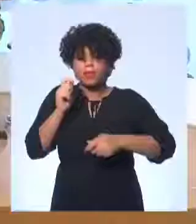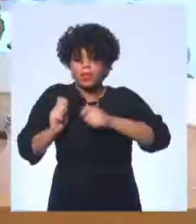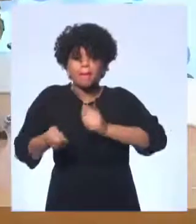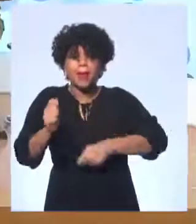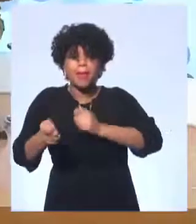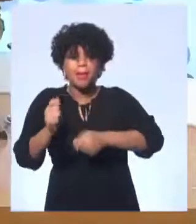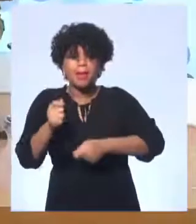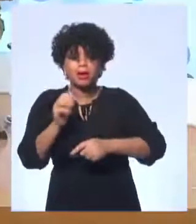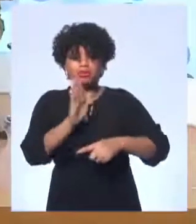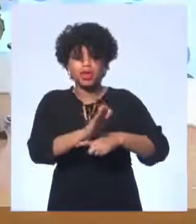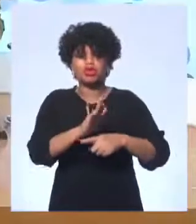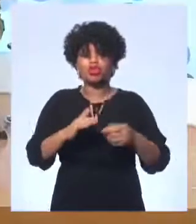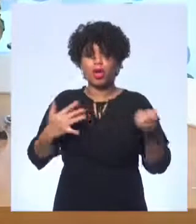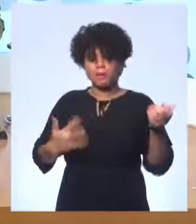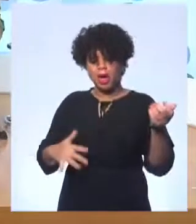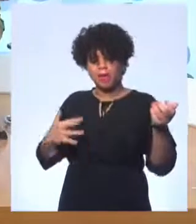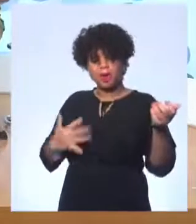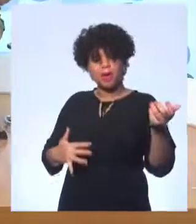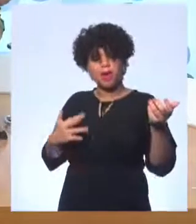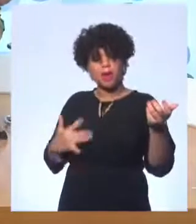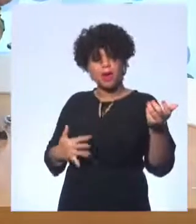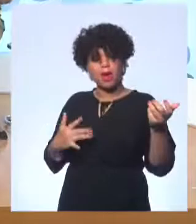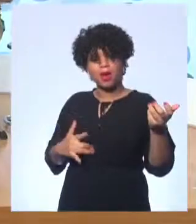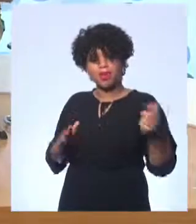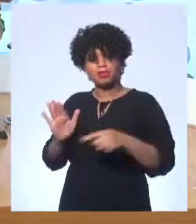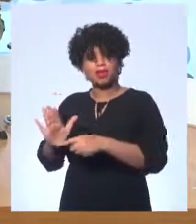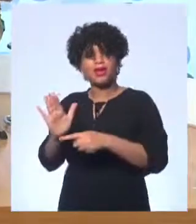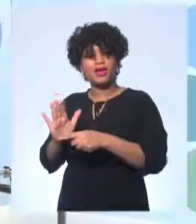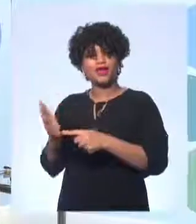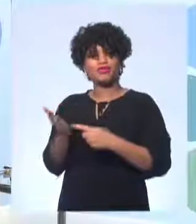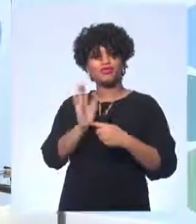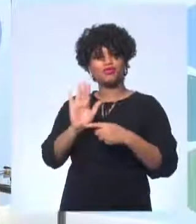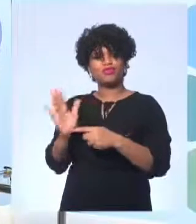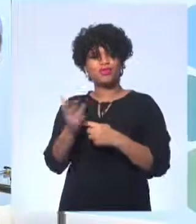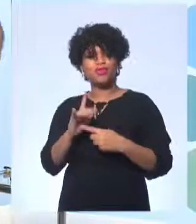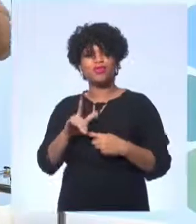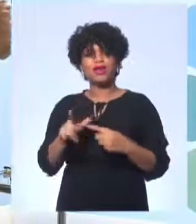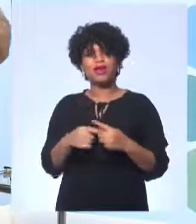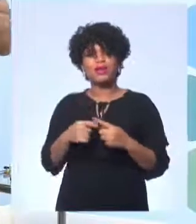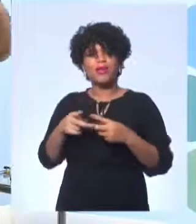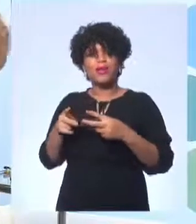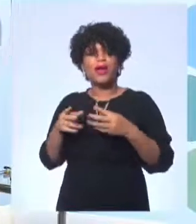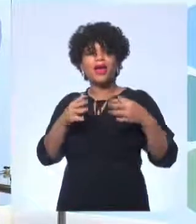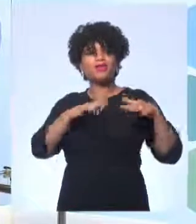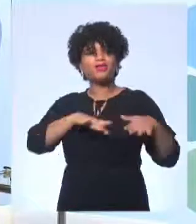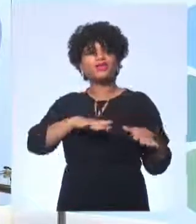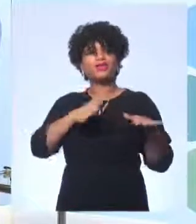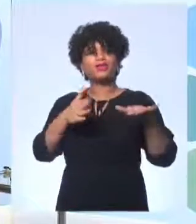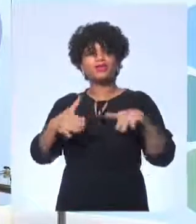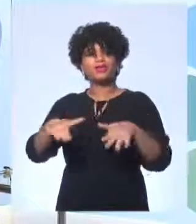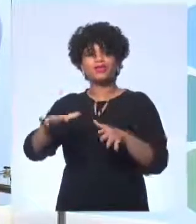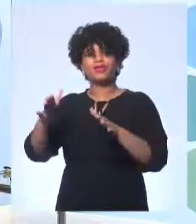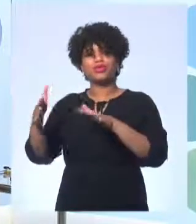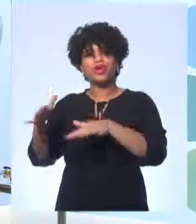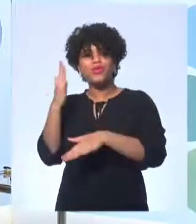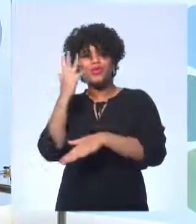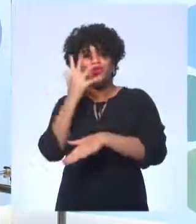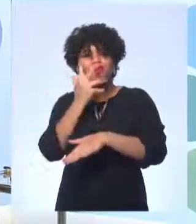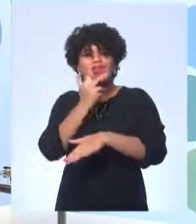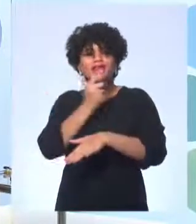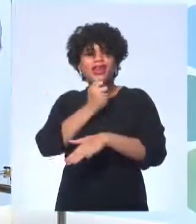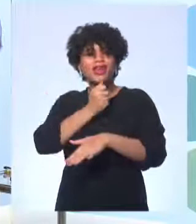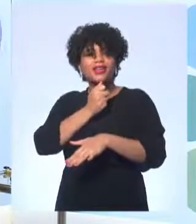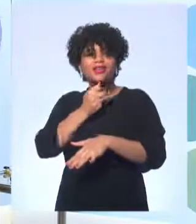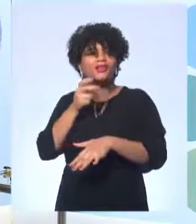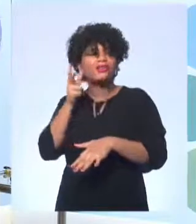complementa o contrabaixo complementa a bateria, e tudo isso se dá no nível da música, mas eu quero também pensar